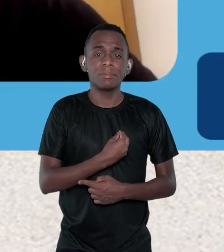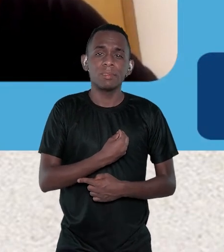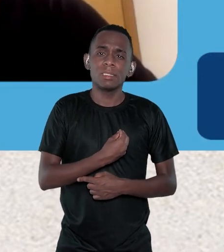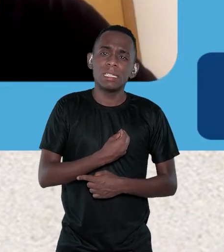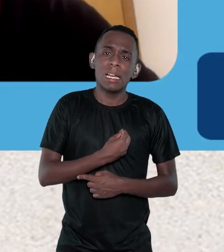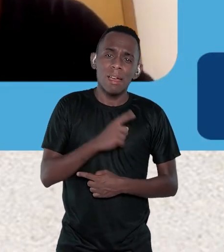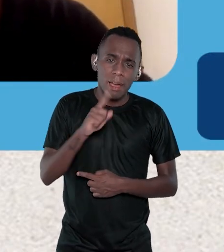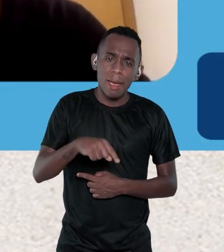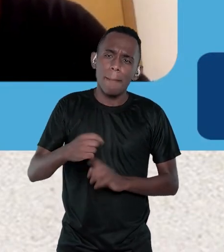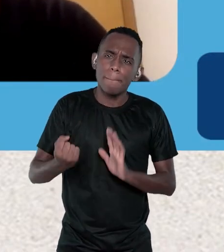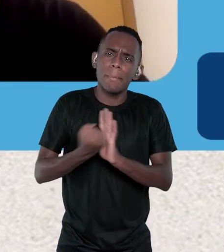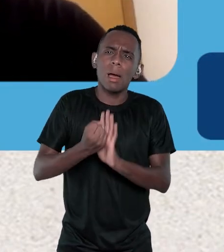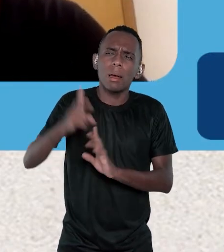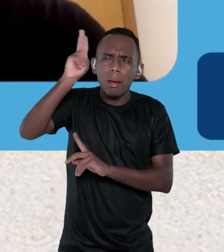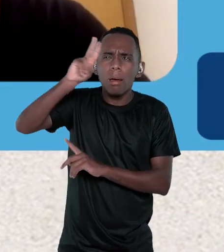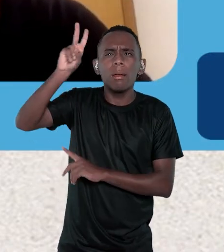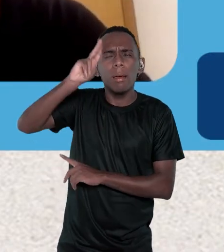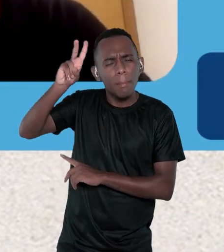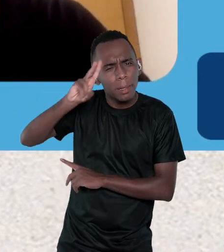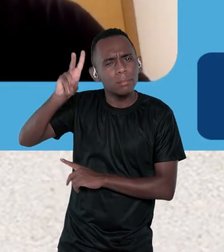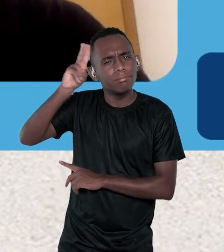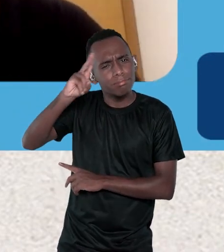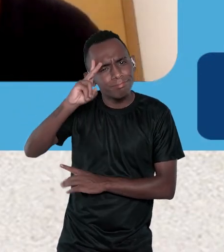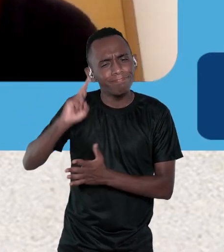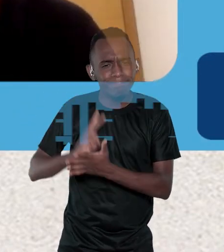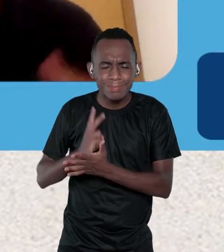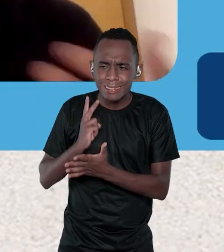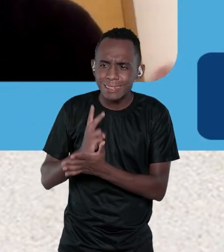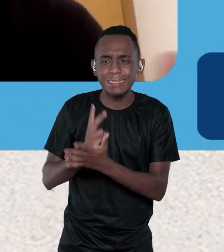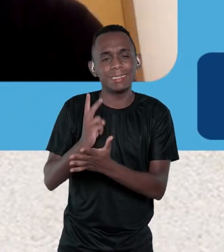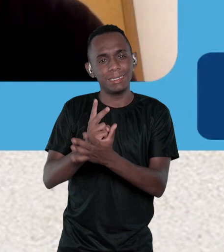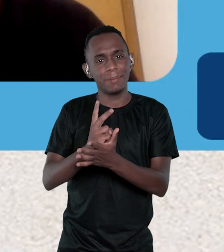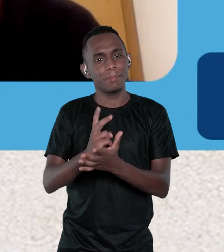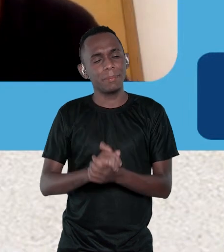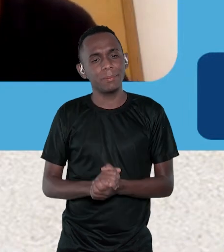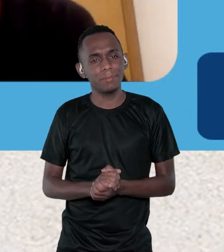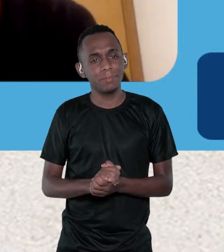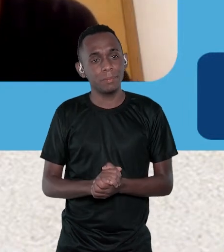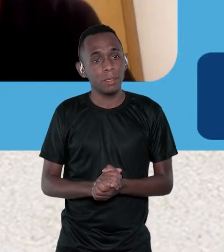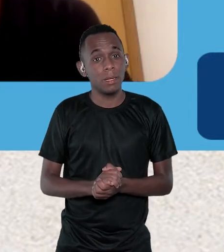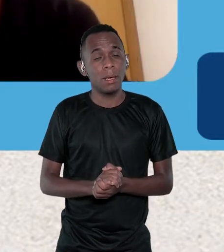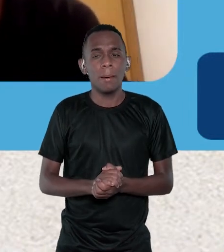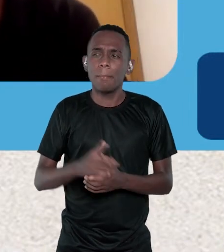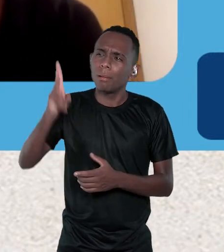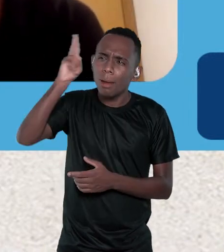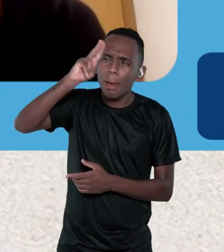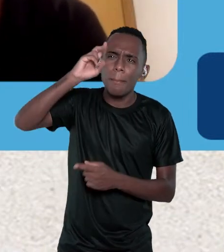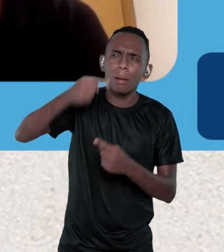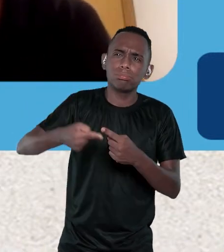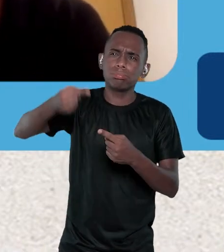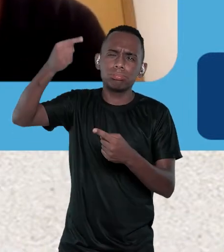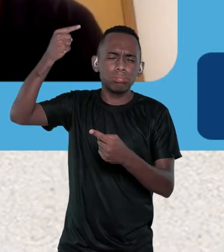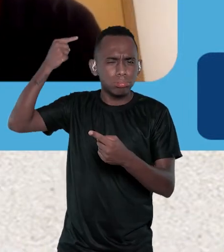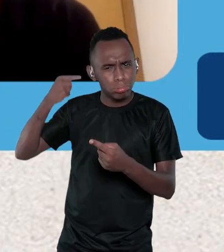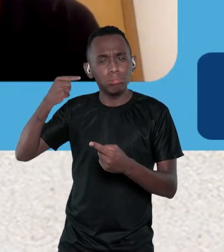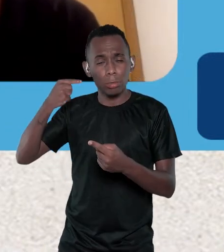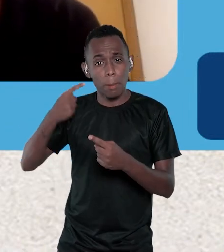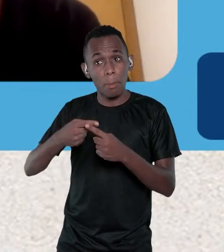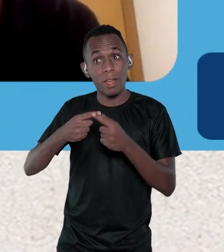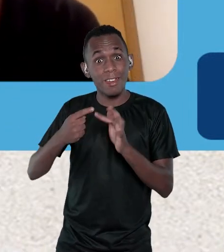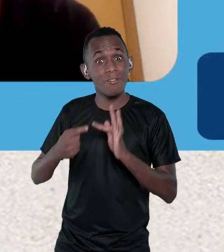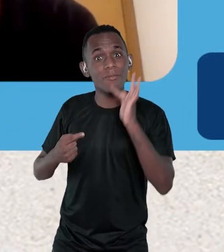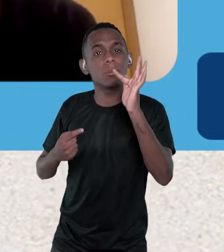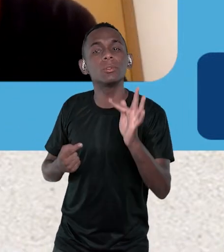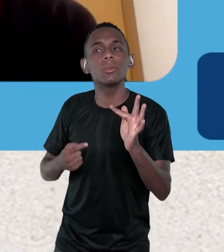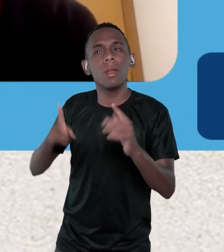de fazer lembrança, não é isso? A gente vai fazendo lembrança, para ter o que lembrar lá depois, lá